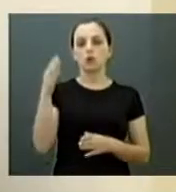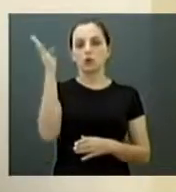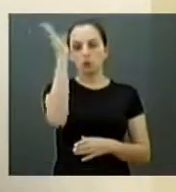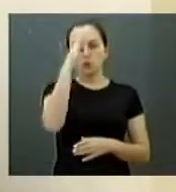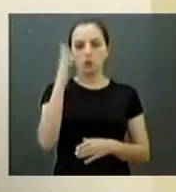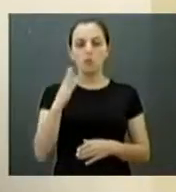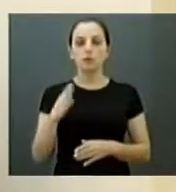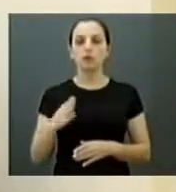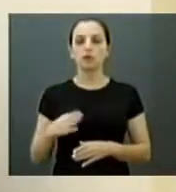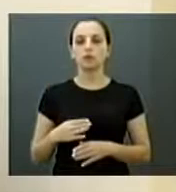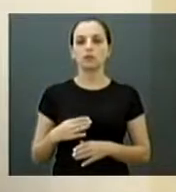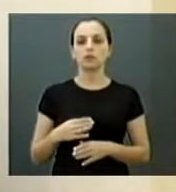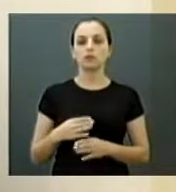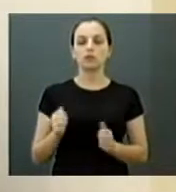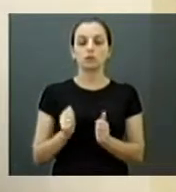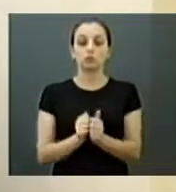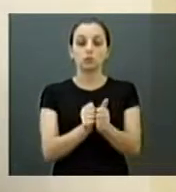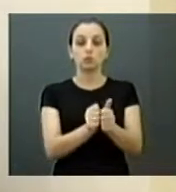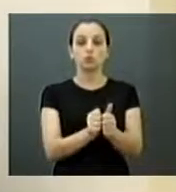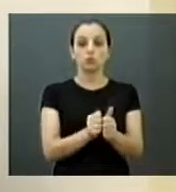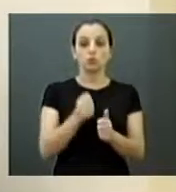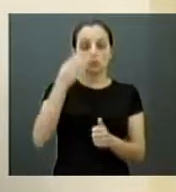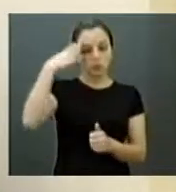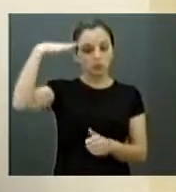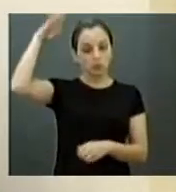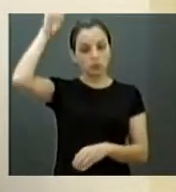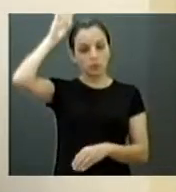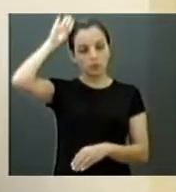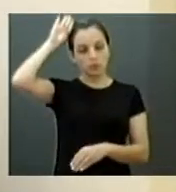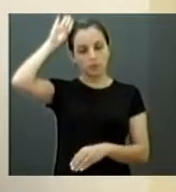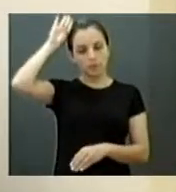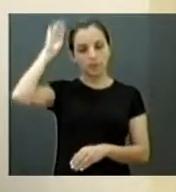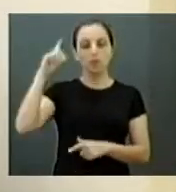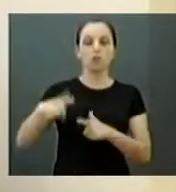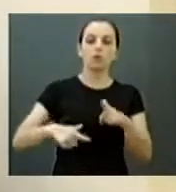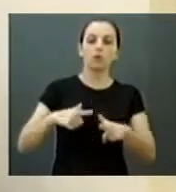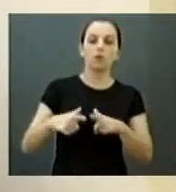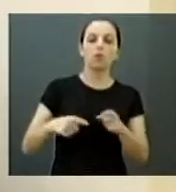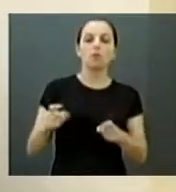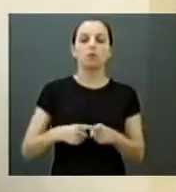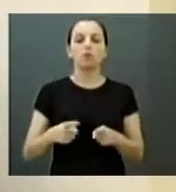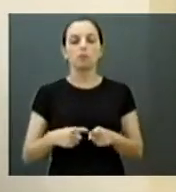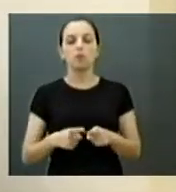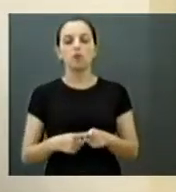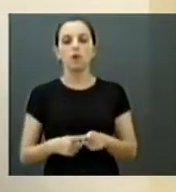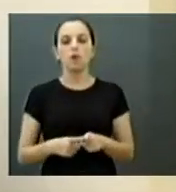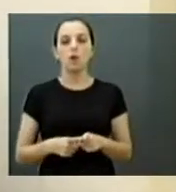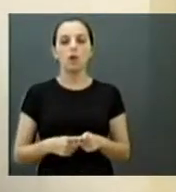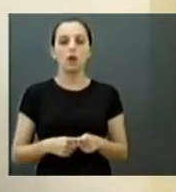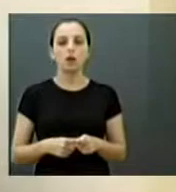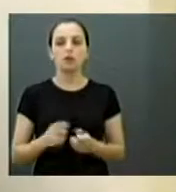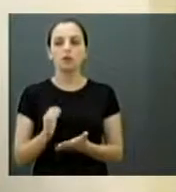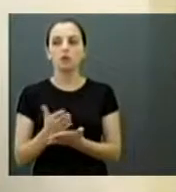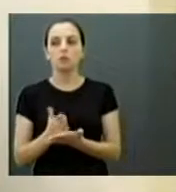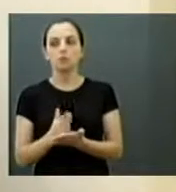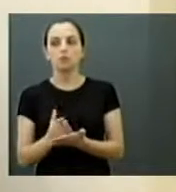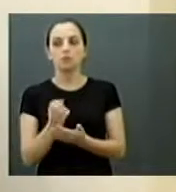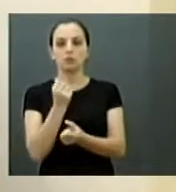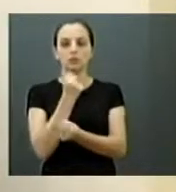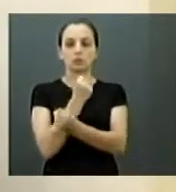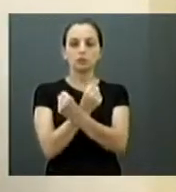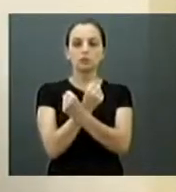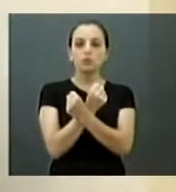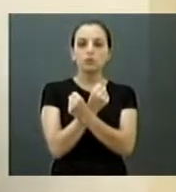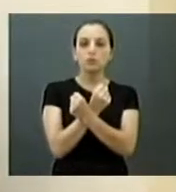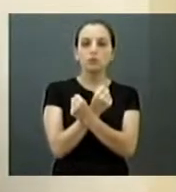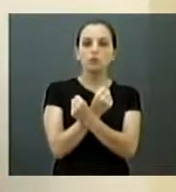Cuba. Para que vocês saibam, hoje, o trabalho médico semi-escravo é a principal fonte de renda